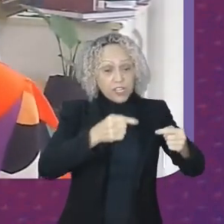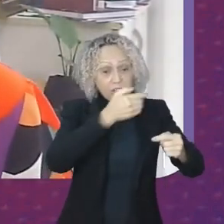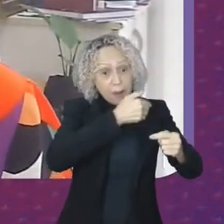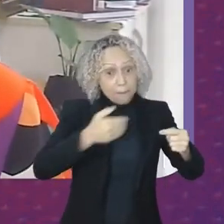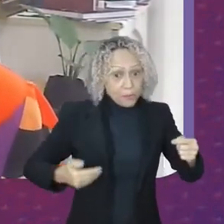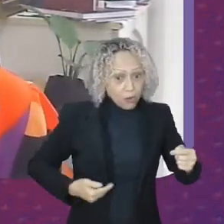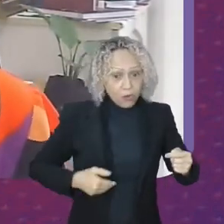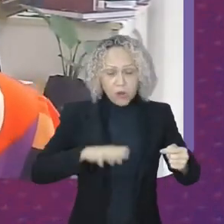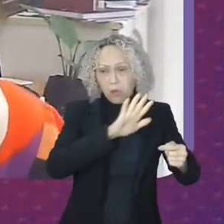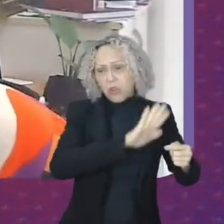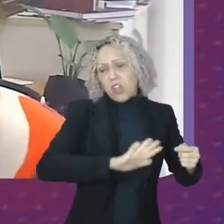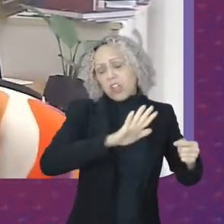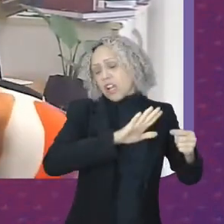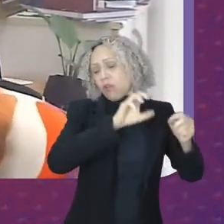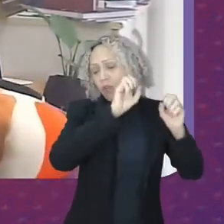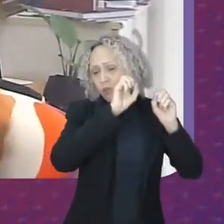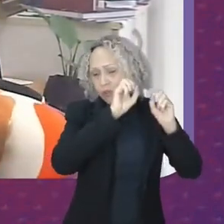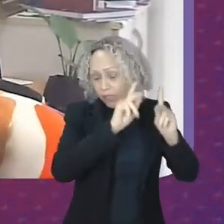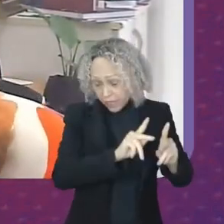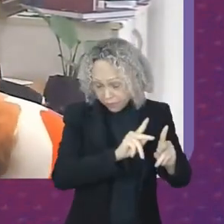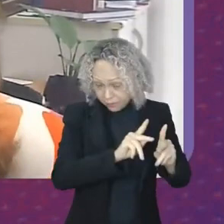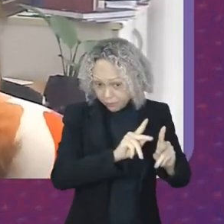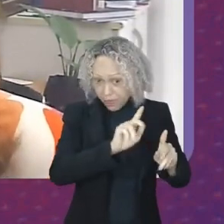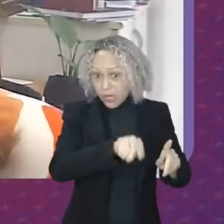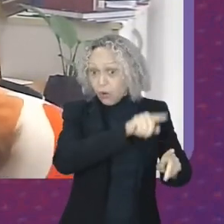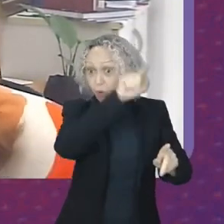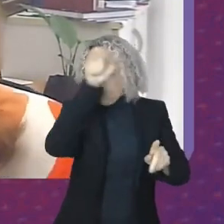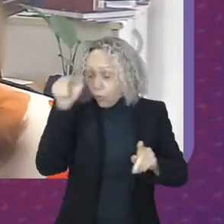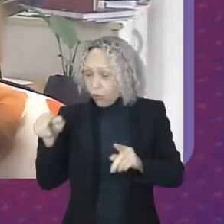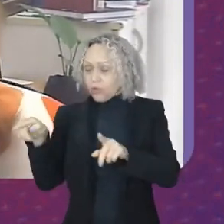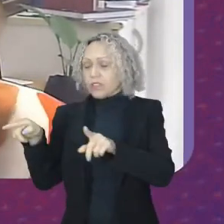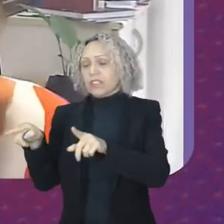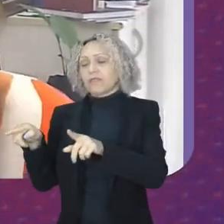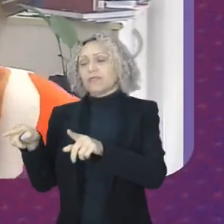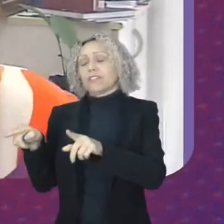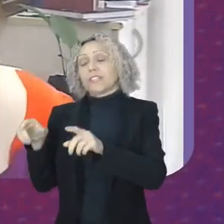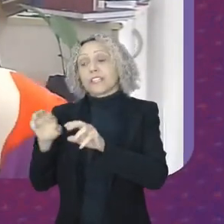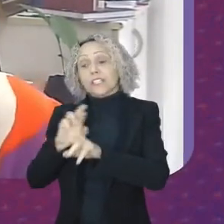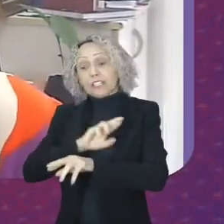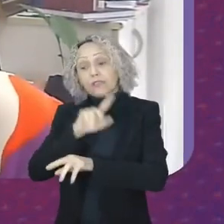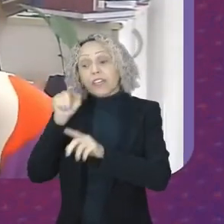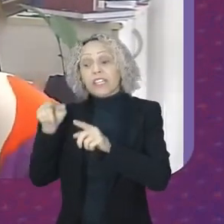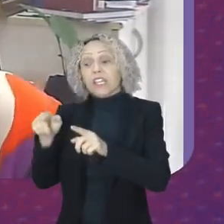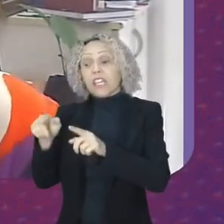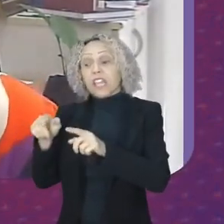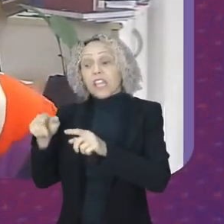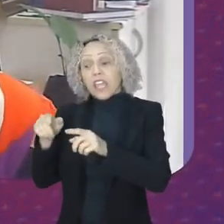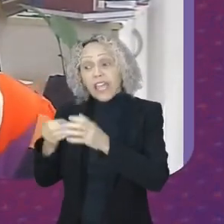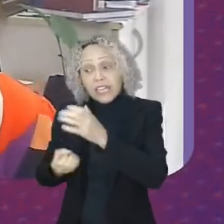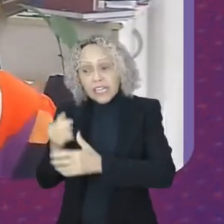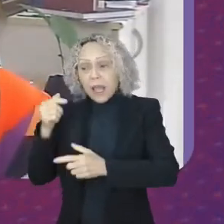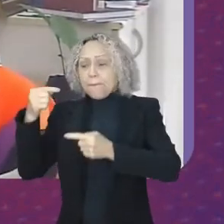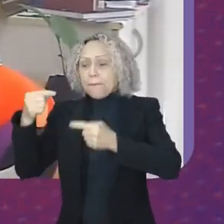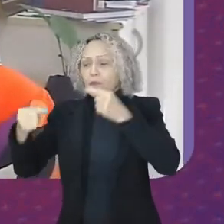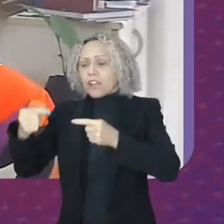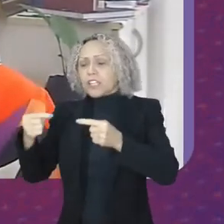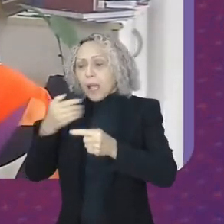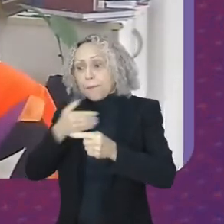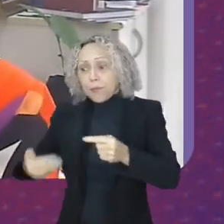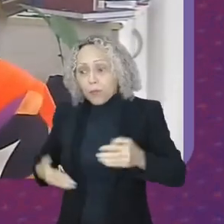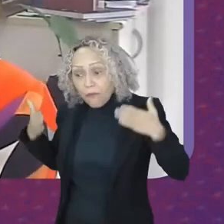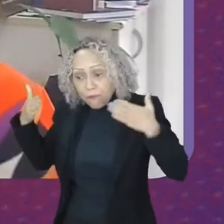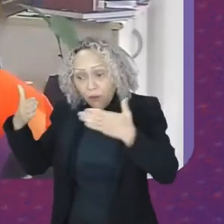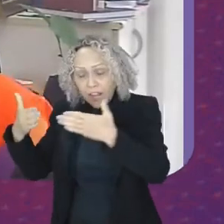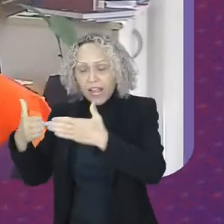sentido, nós estamos junto com a INAP construindo uma proposta e que primeiro será feito um projeto piloto com alguns